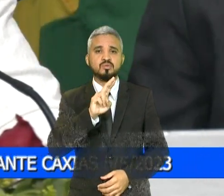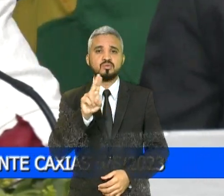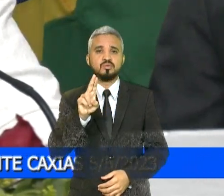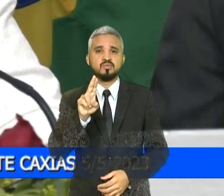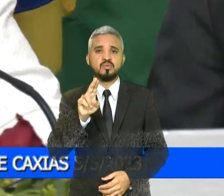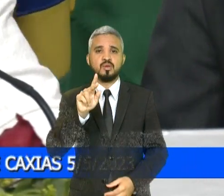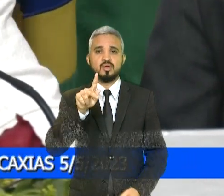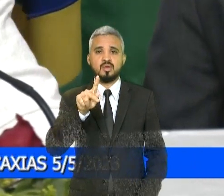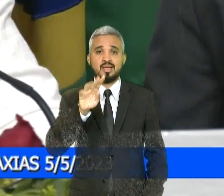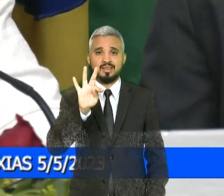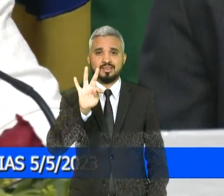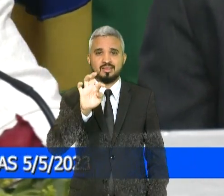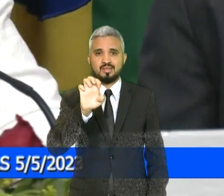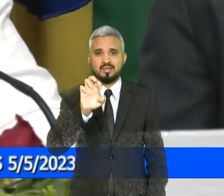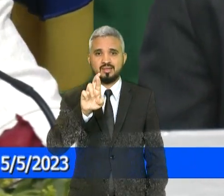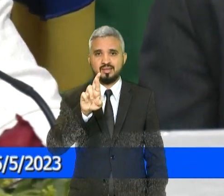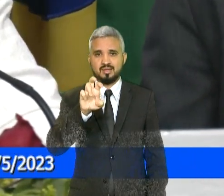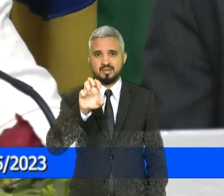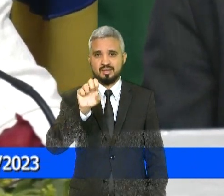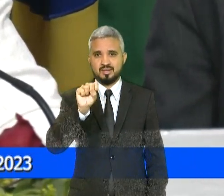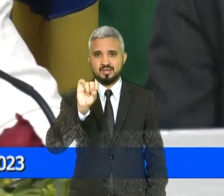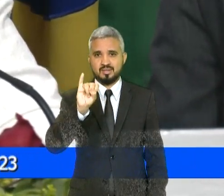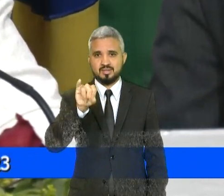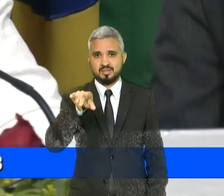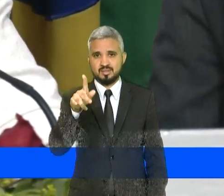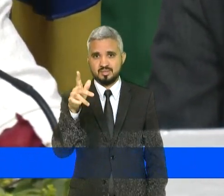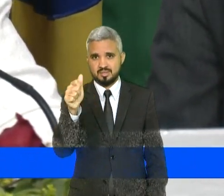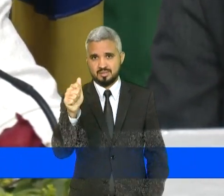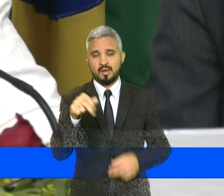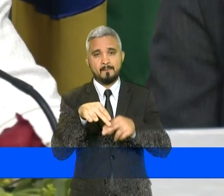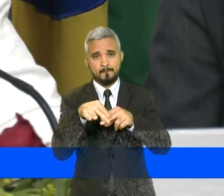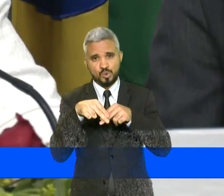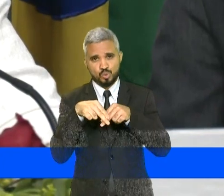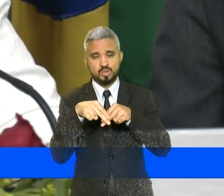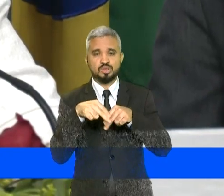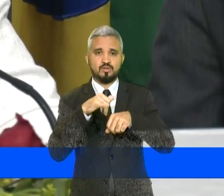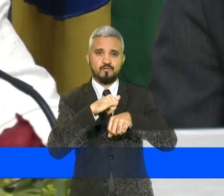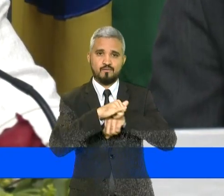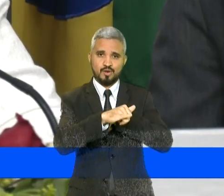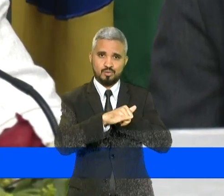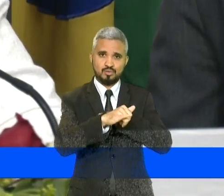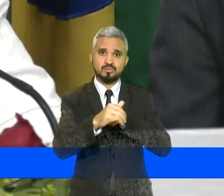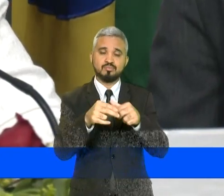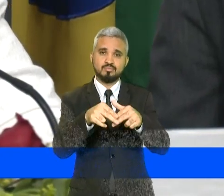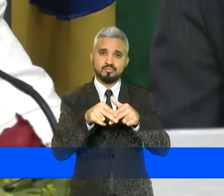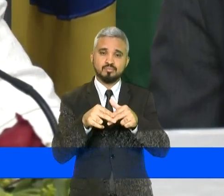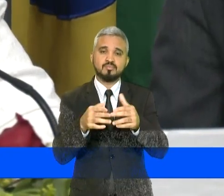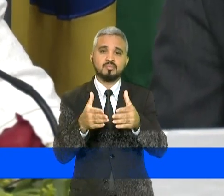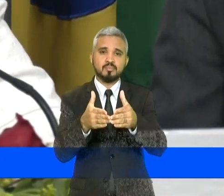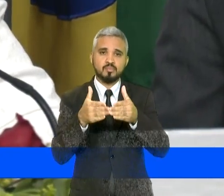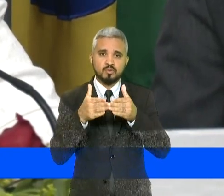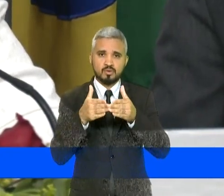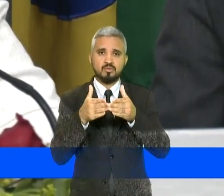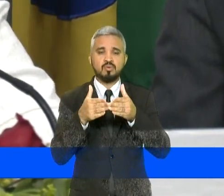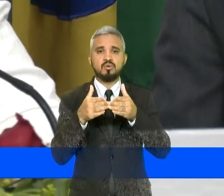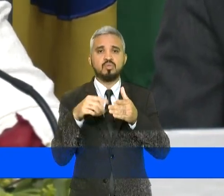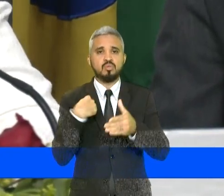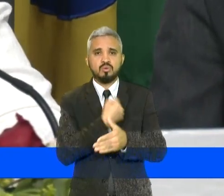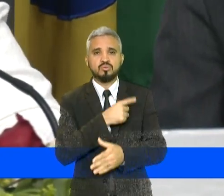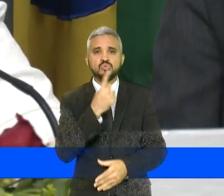a senhora Terezinha, motivo pelo qual eu peço que a gente faça um minuto de